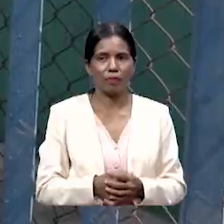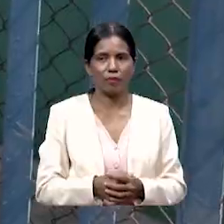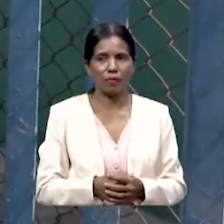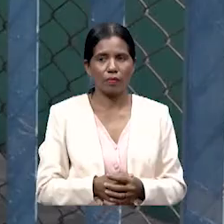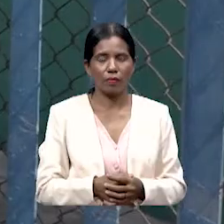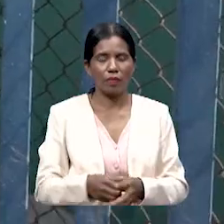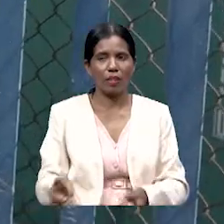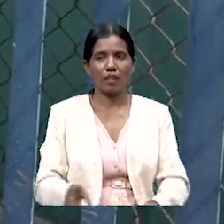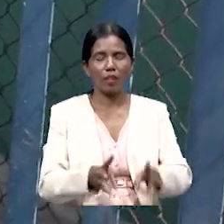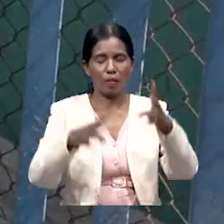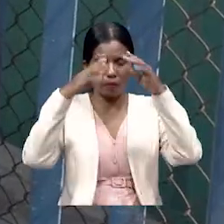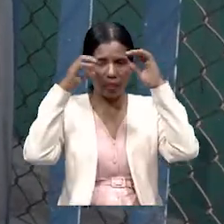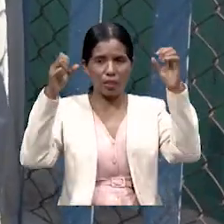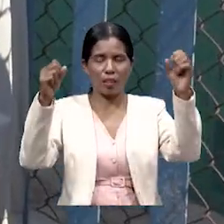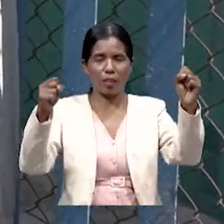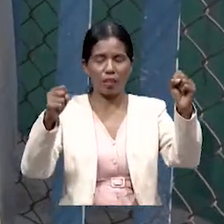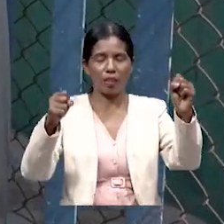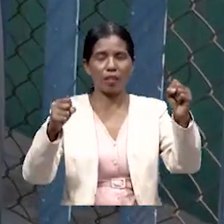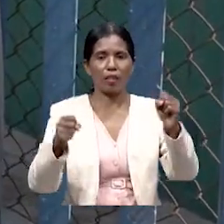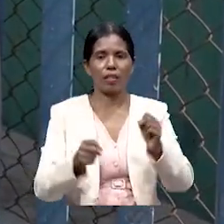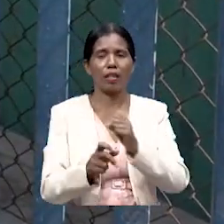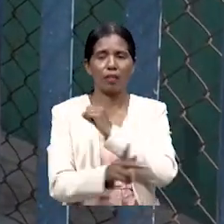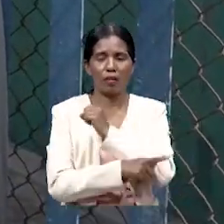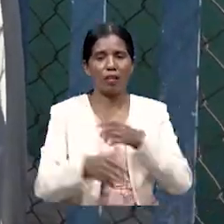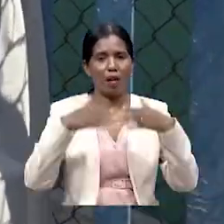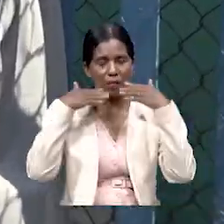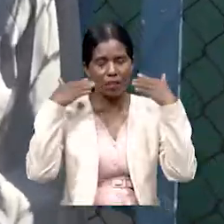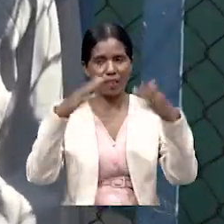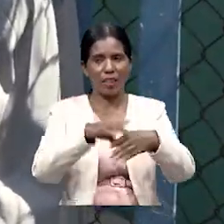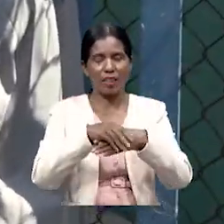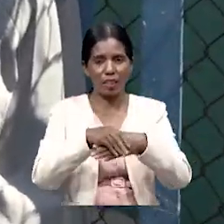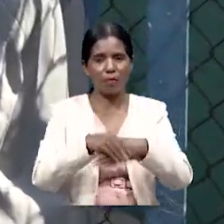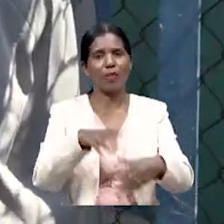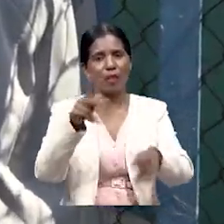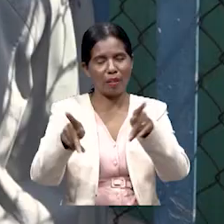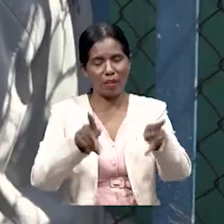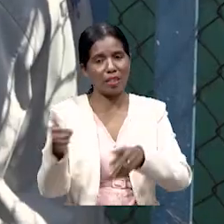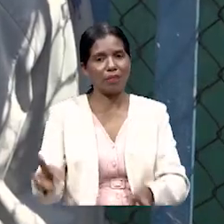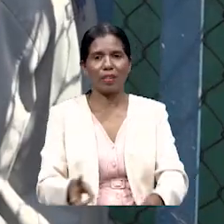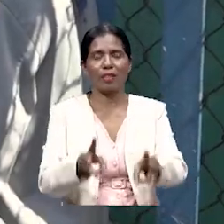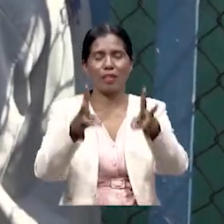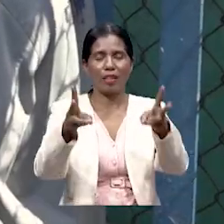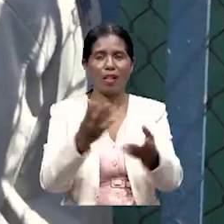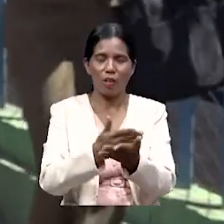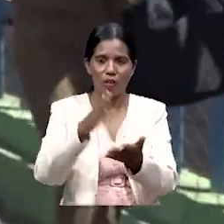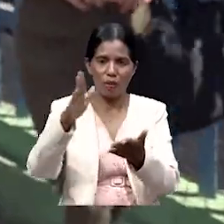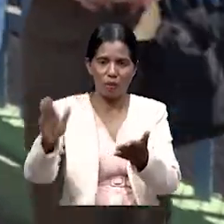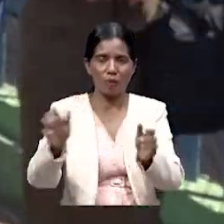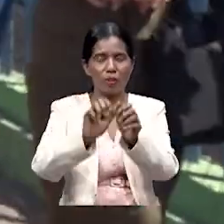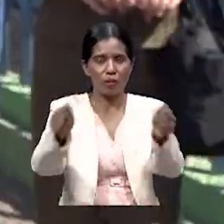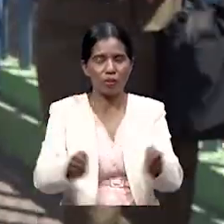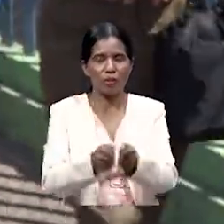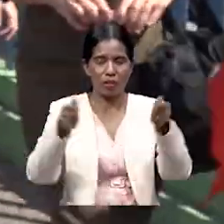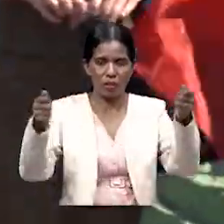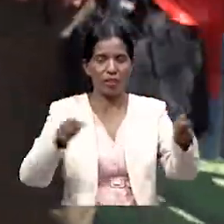Iha dalang klaran Presidente da República Portugal ho Hamnasa Kairliman ho komunidade sira iha Estrada Ibun Noso samos Jornal Nasional Diario, ho